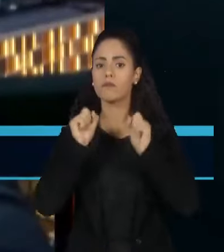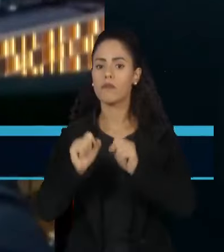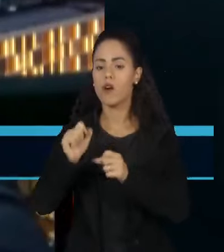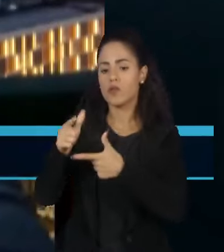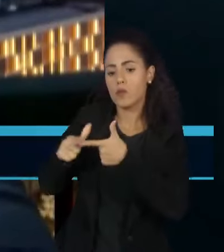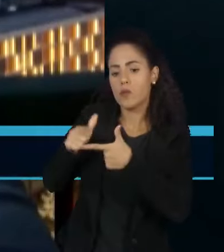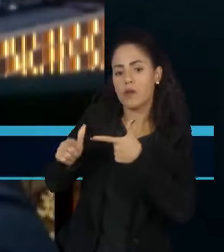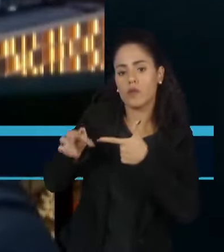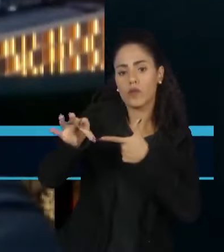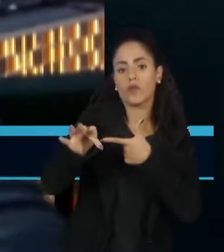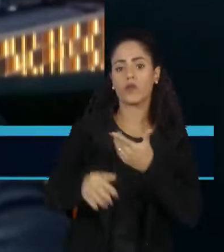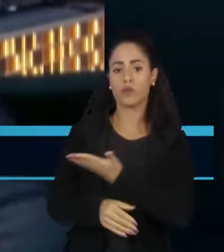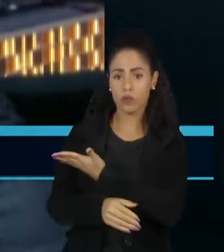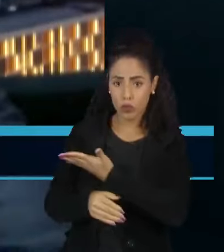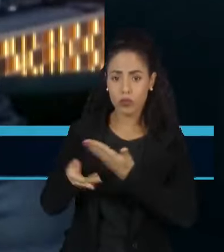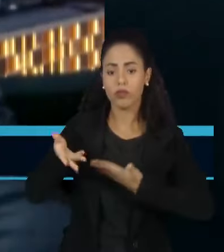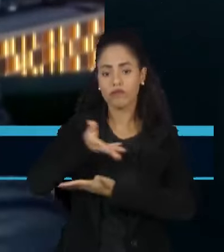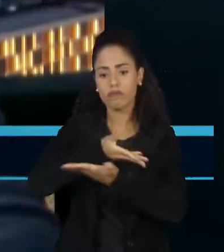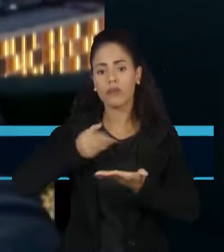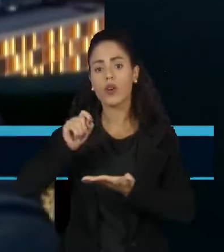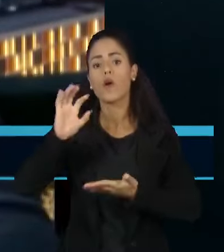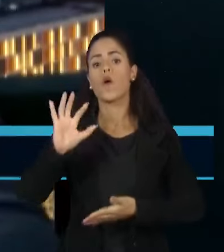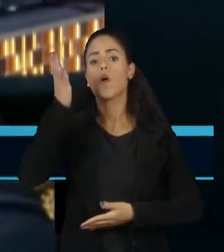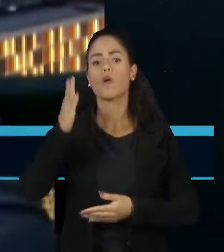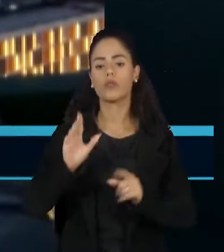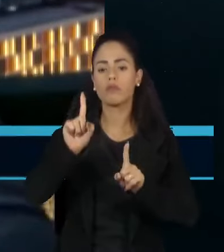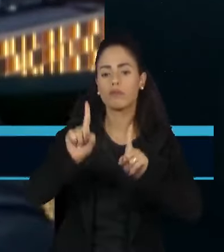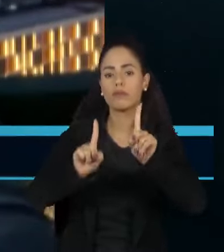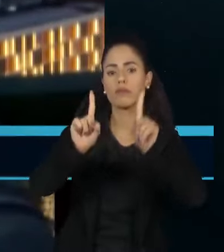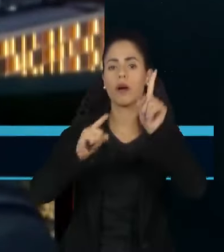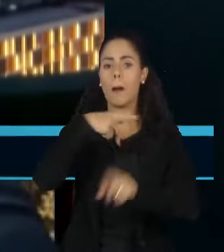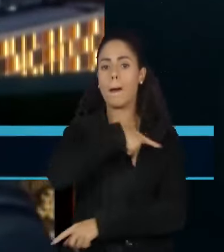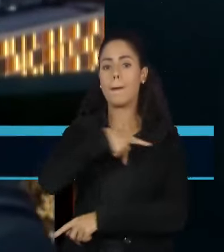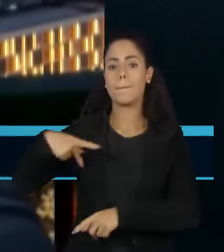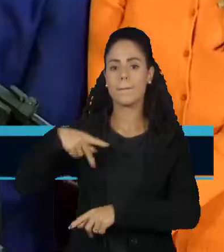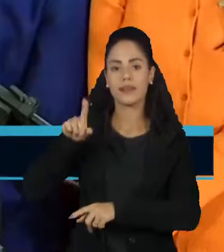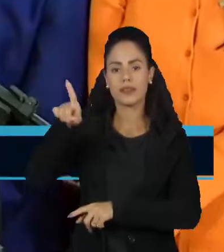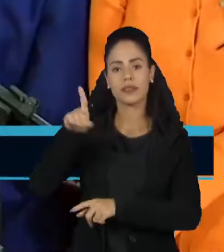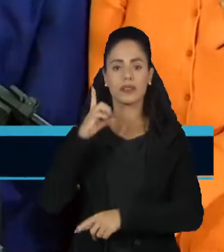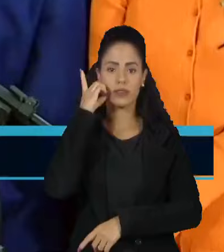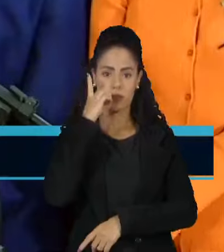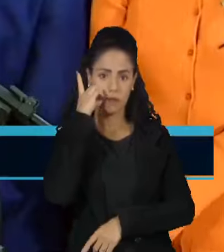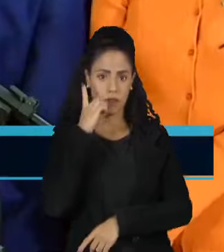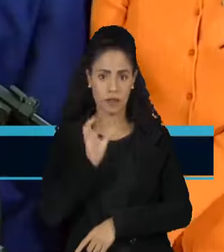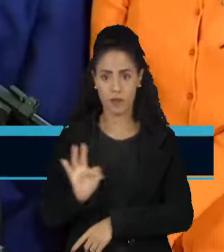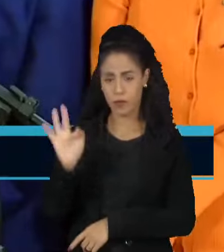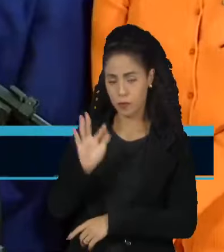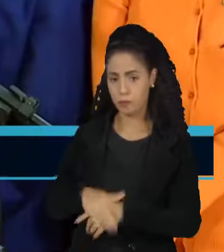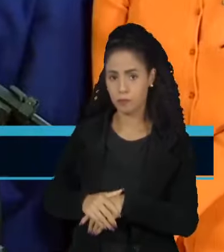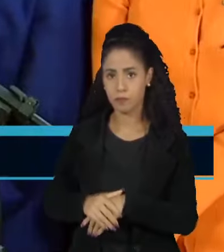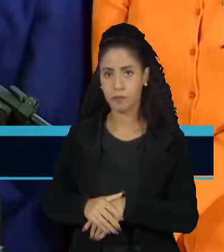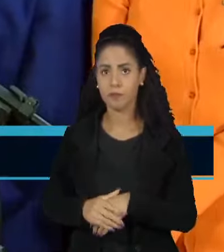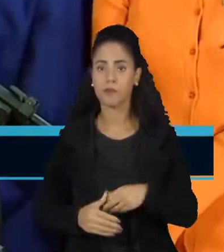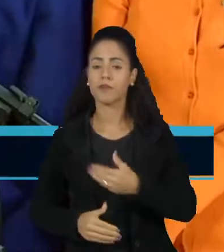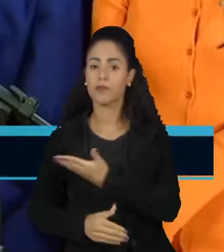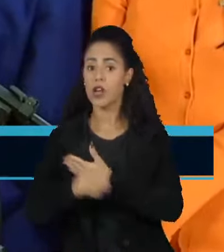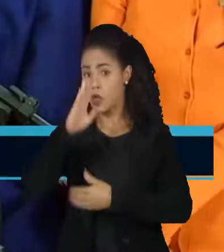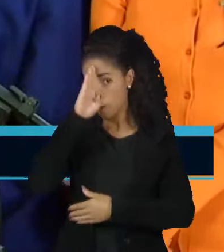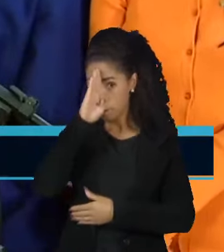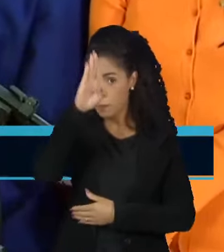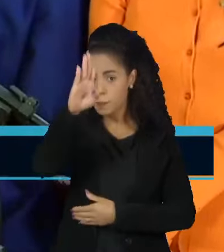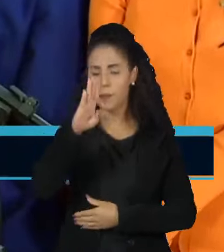sem dúvida, essa corrida, né, para a presidência da Câmara Federal. Até aqui, o principal